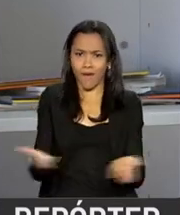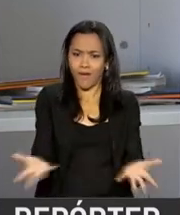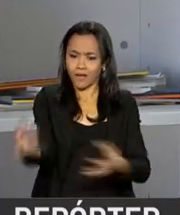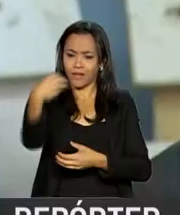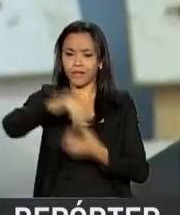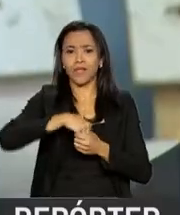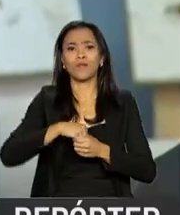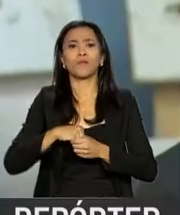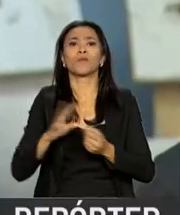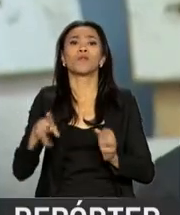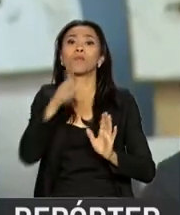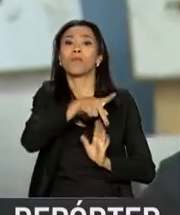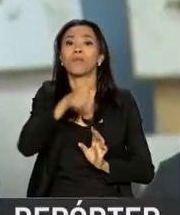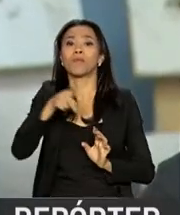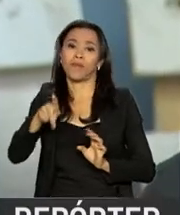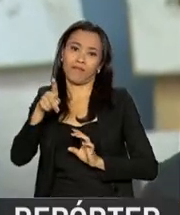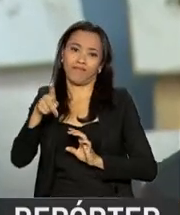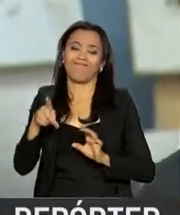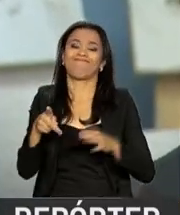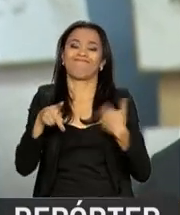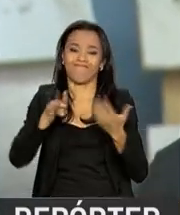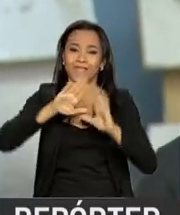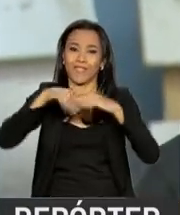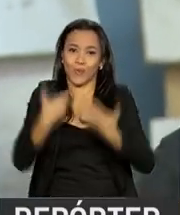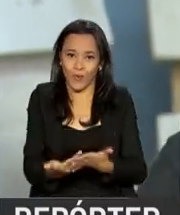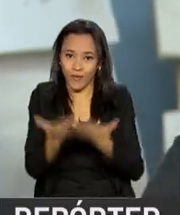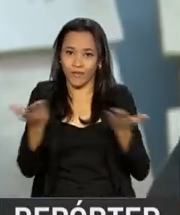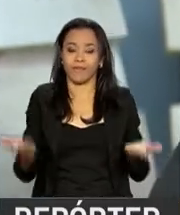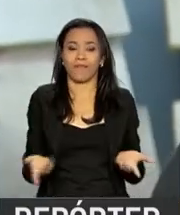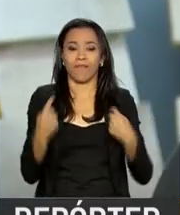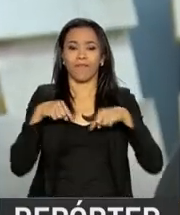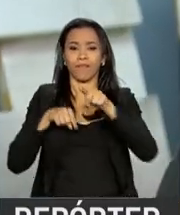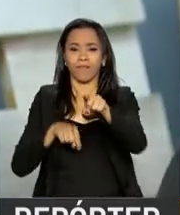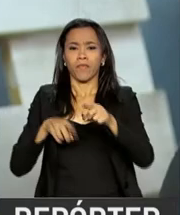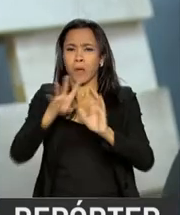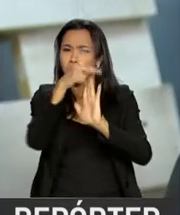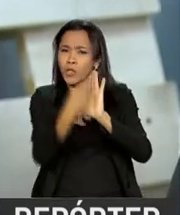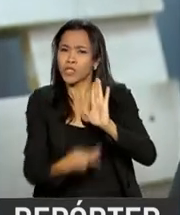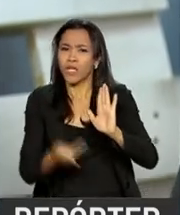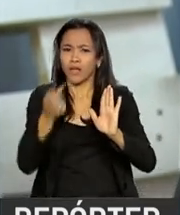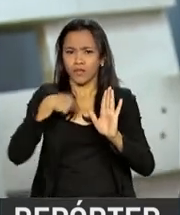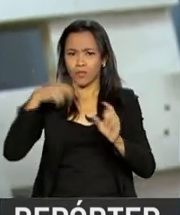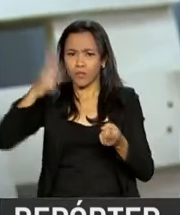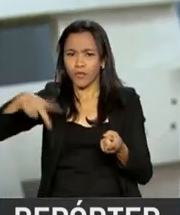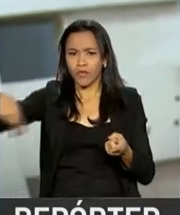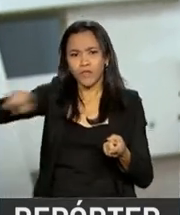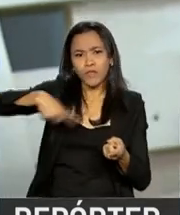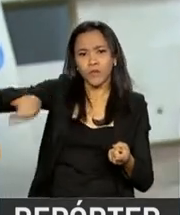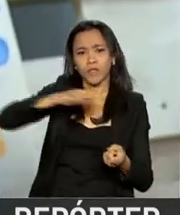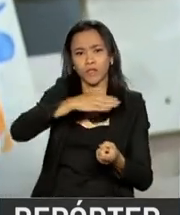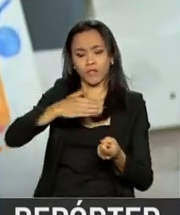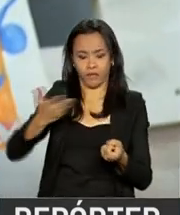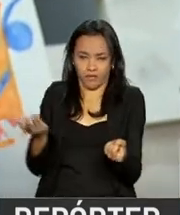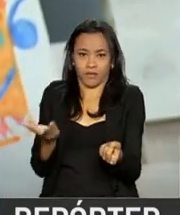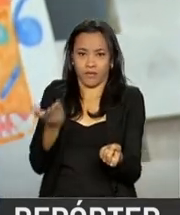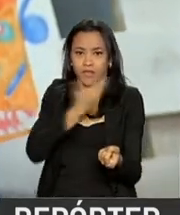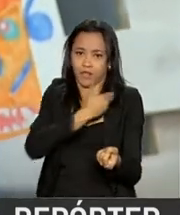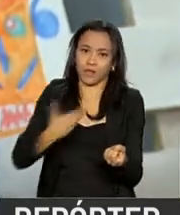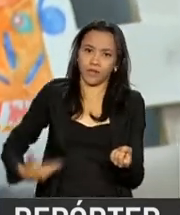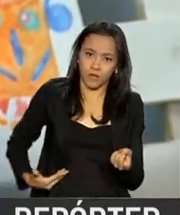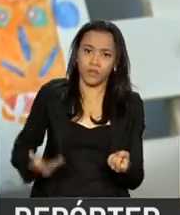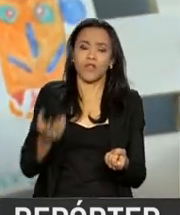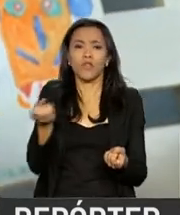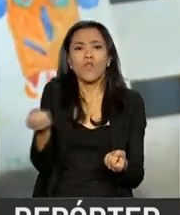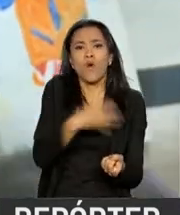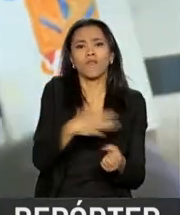pedagógico experiências inovadoras projetos desenvolvidos por professores da rede pública que trazem novas